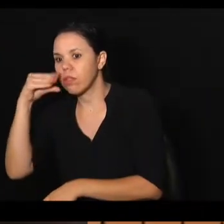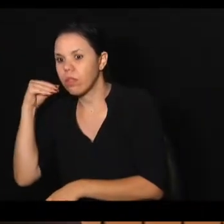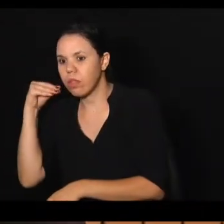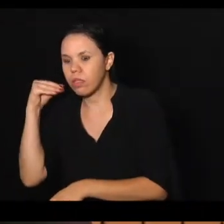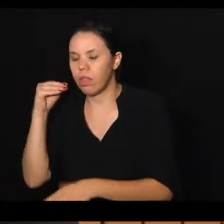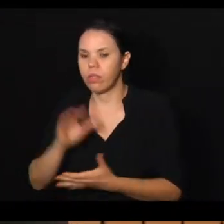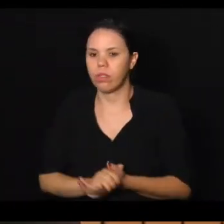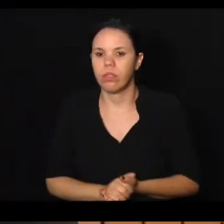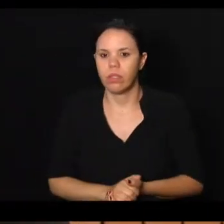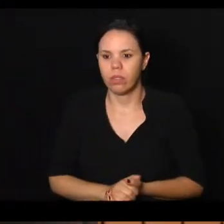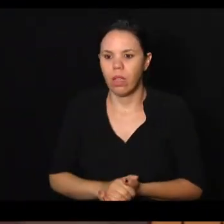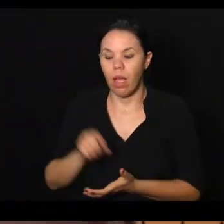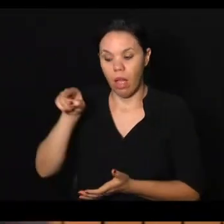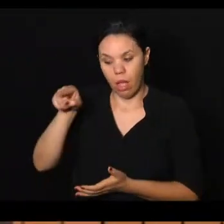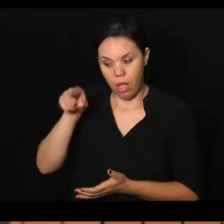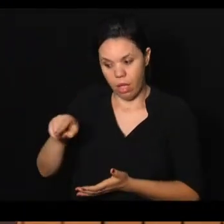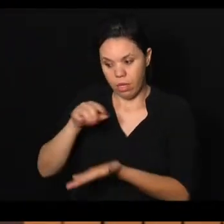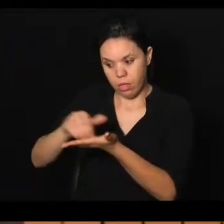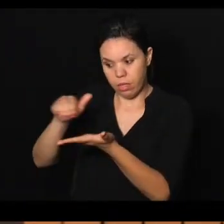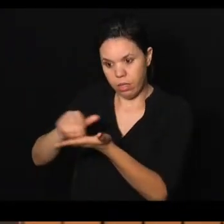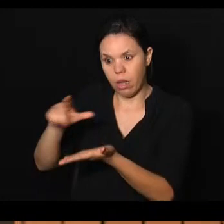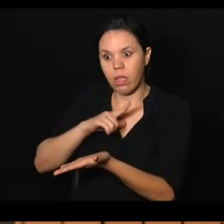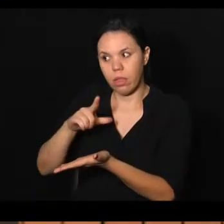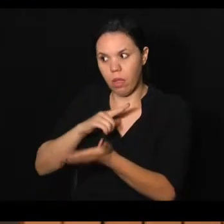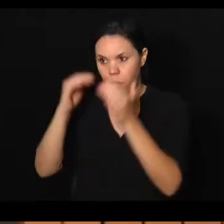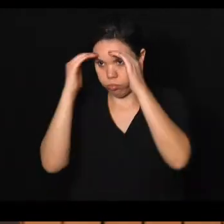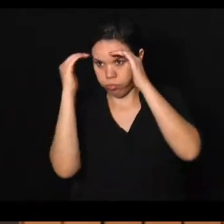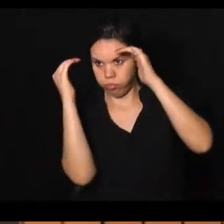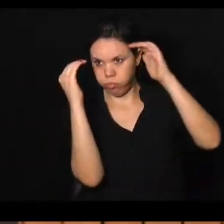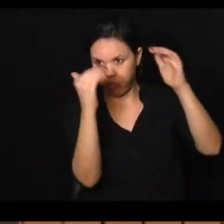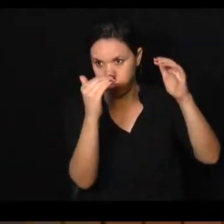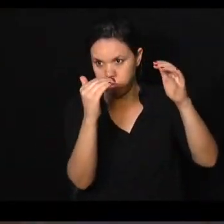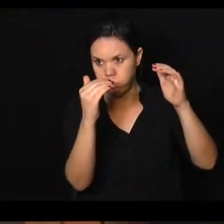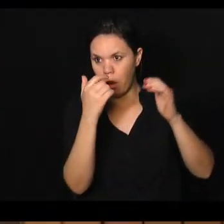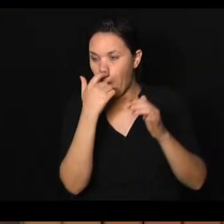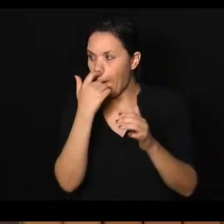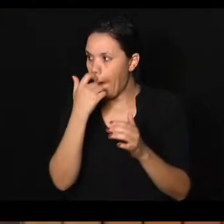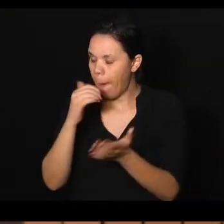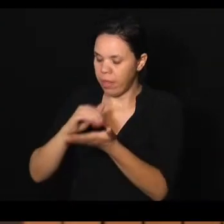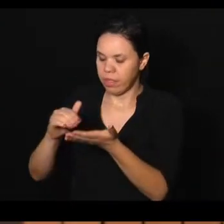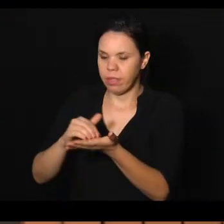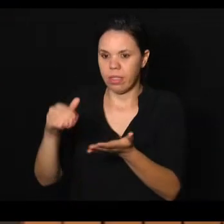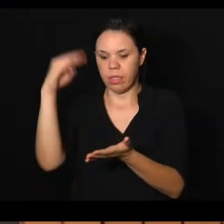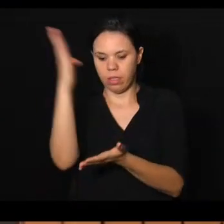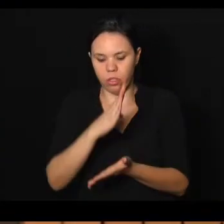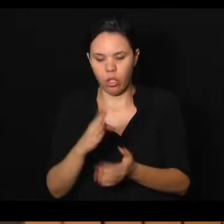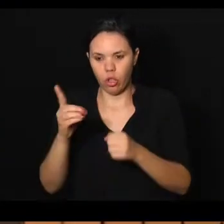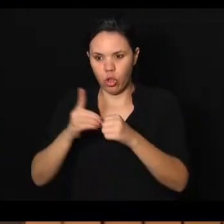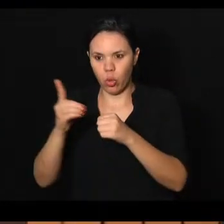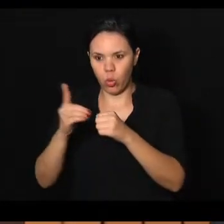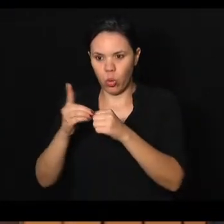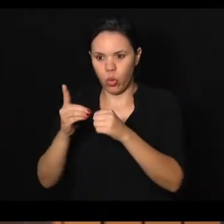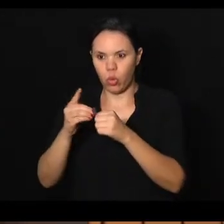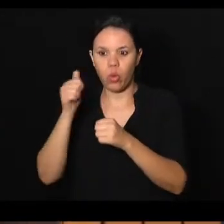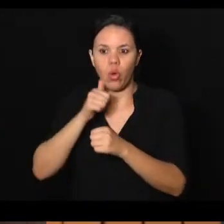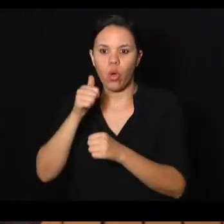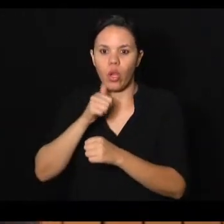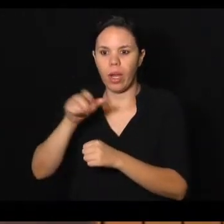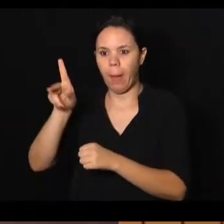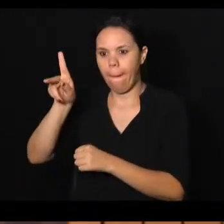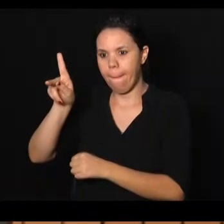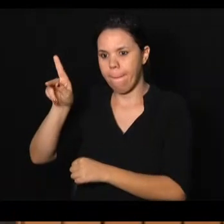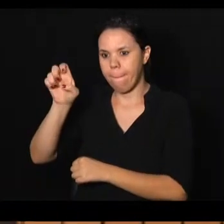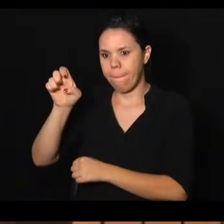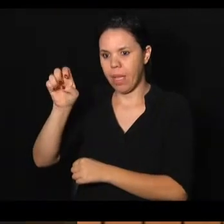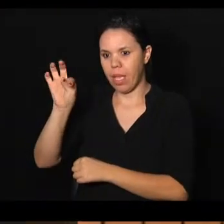Adolescentes. Nessa secretaria, nós temos a honra de ter como secretária nacional a doutora Petrúcia Mello, uma